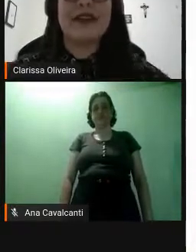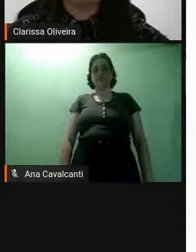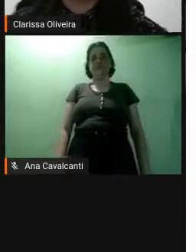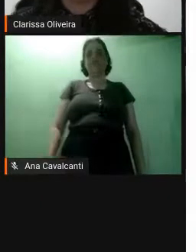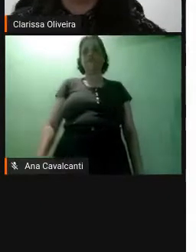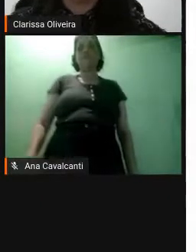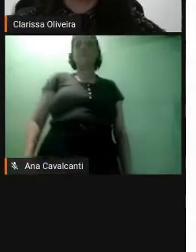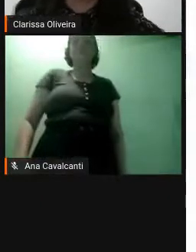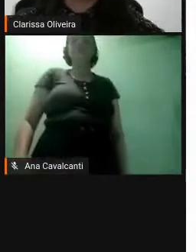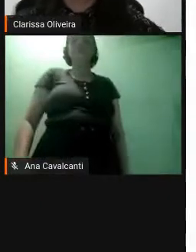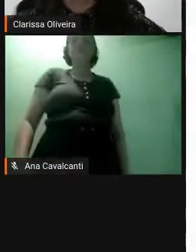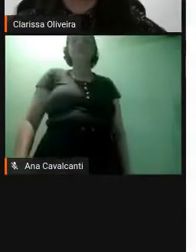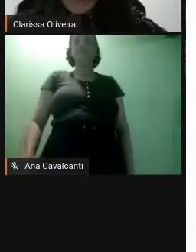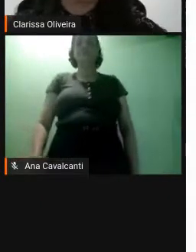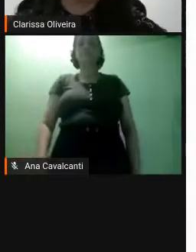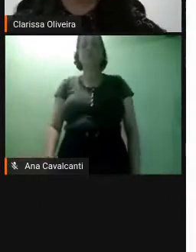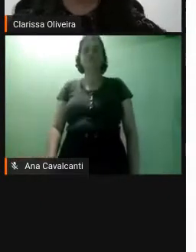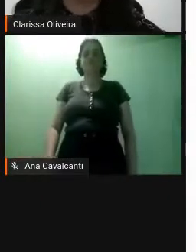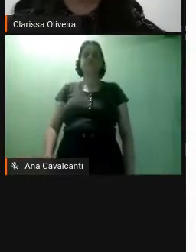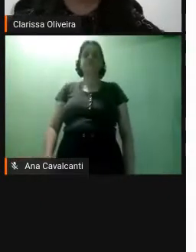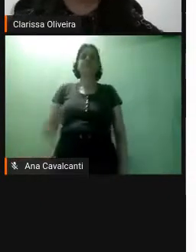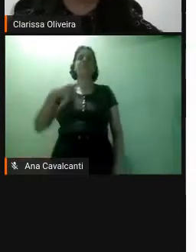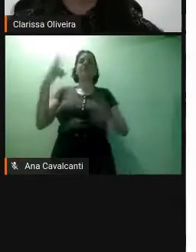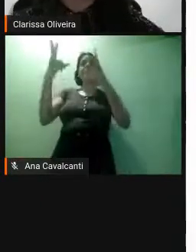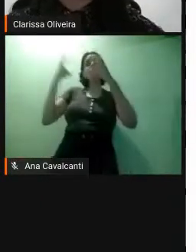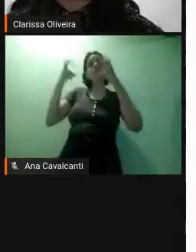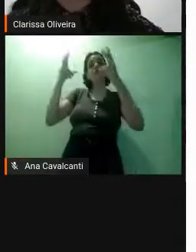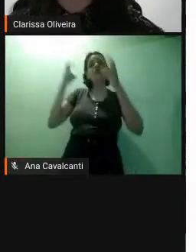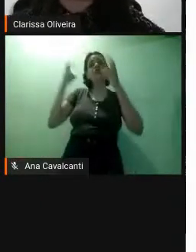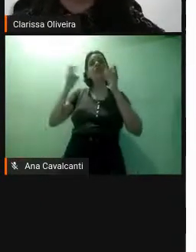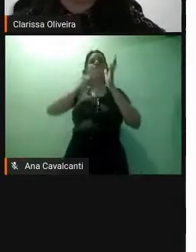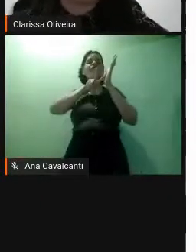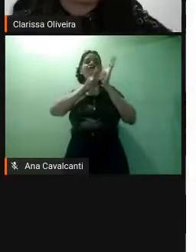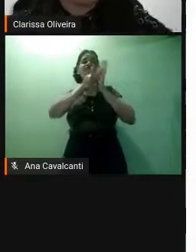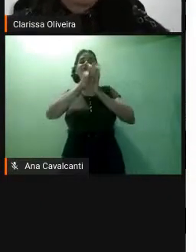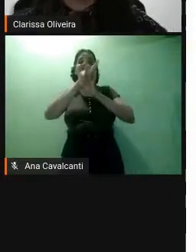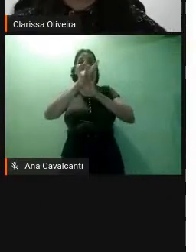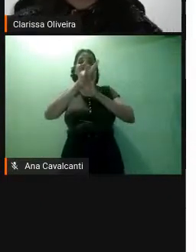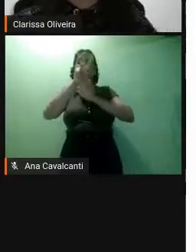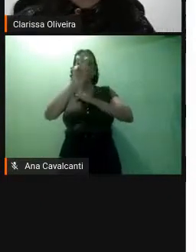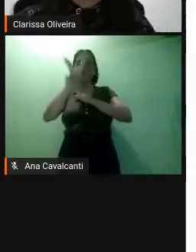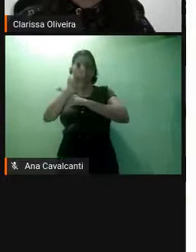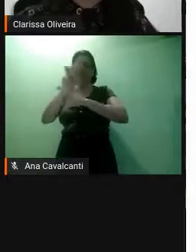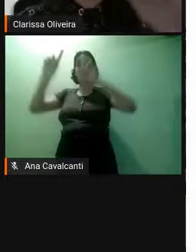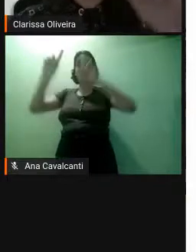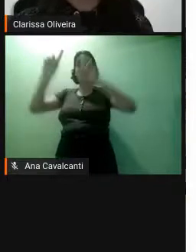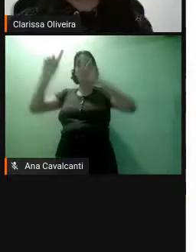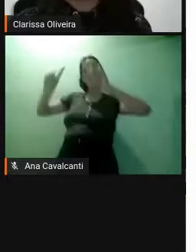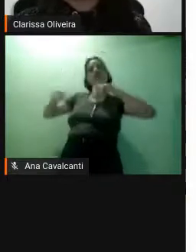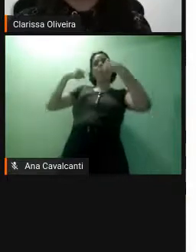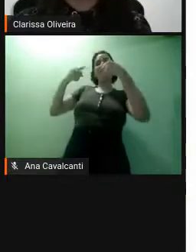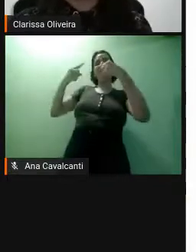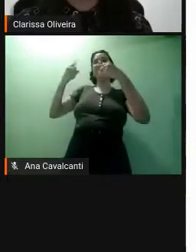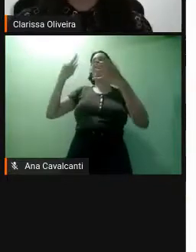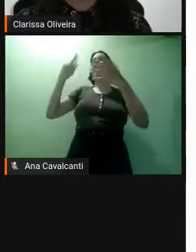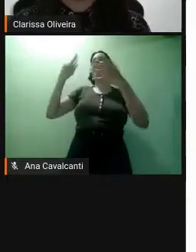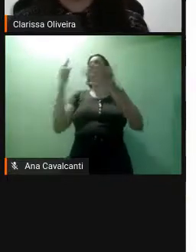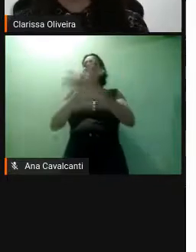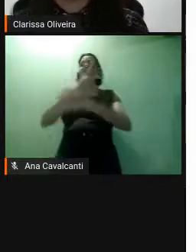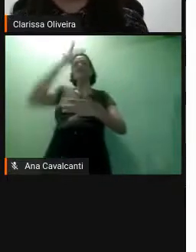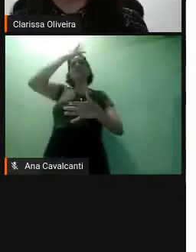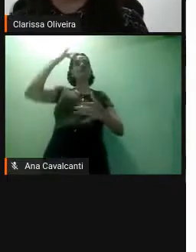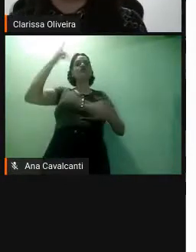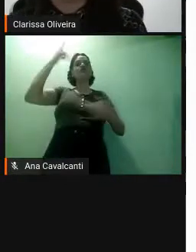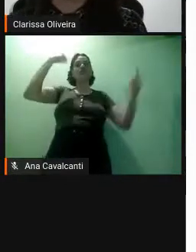da Covid-19. Então, percebam como esse vírus ele é traiçoeiro, porque ele vai baixar a sua imunidade e você ainda